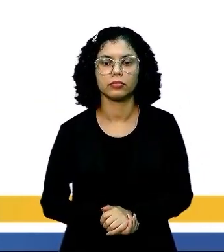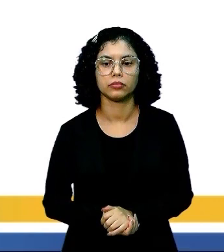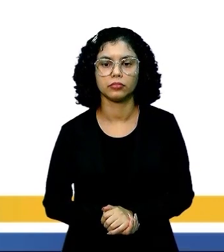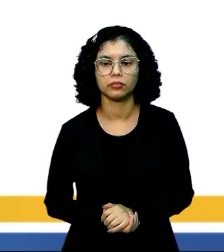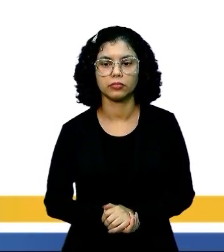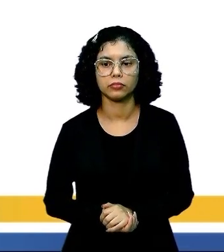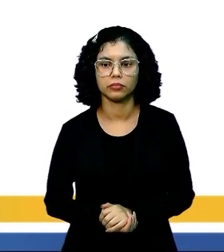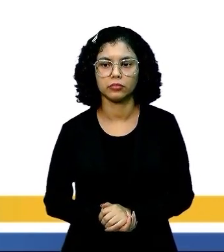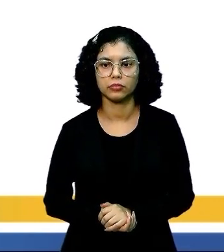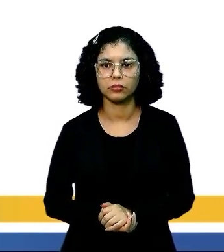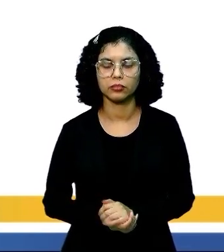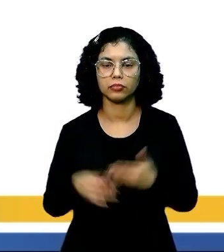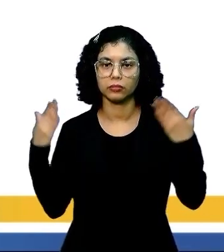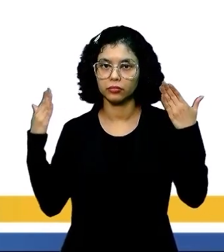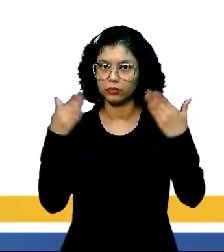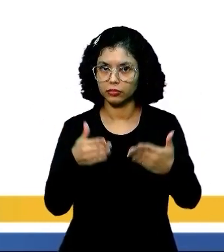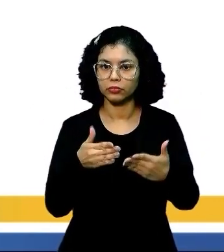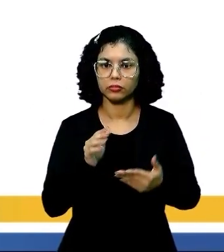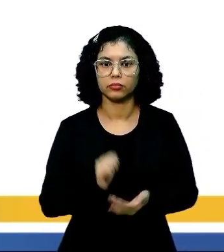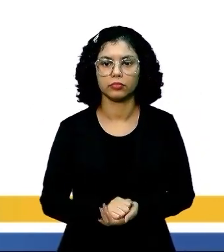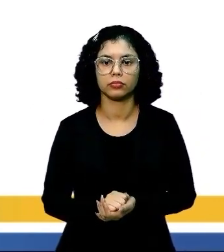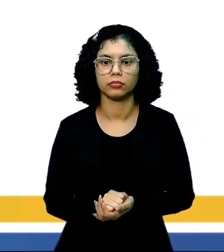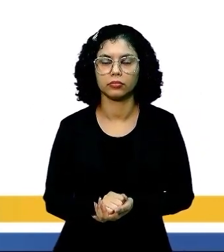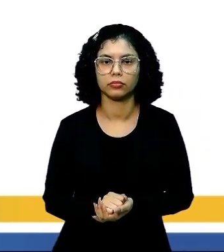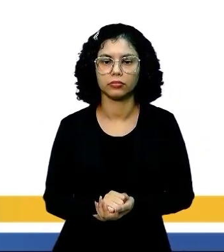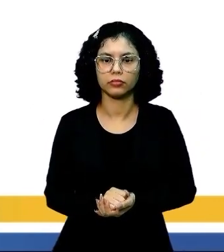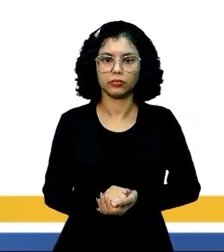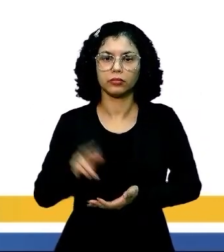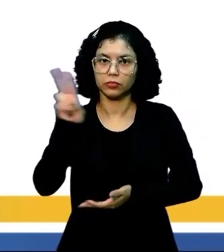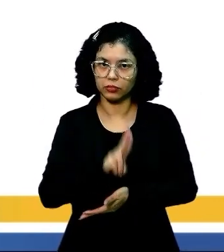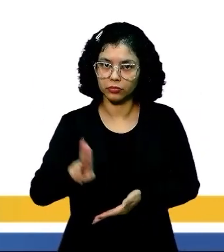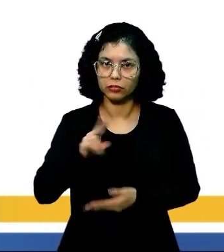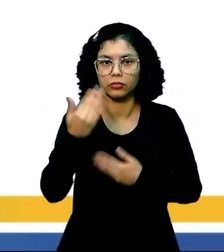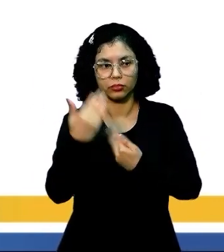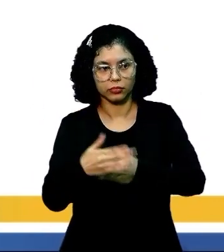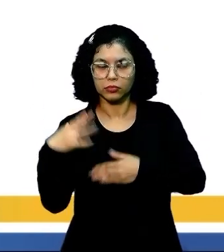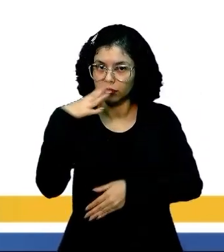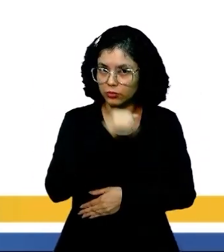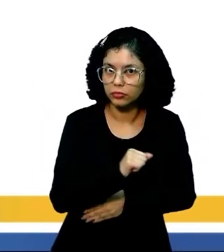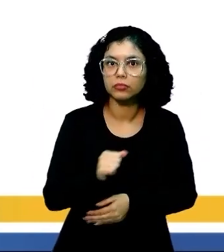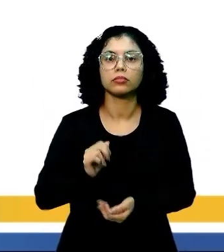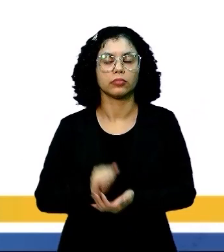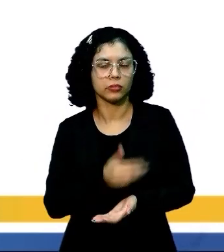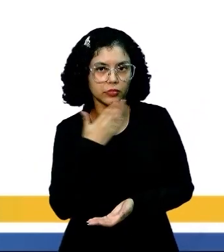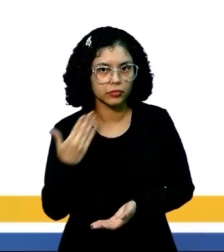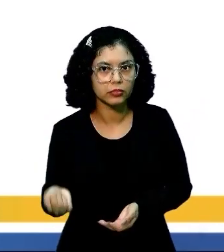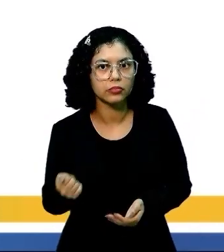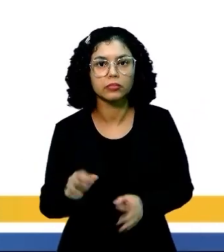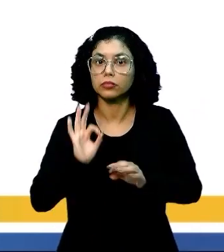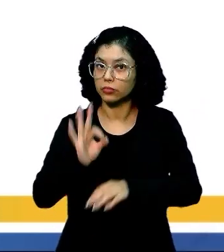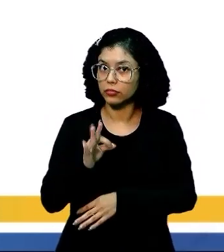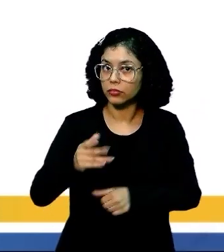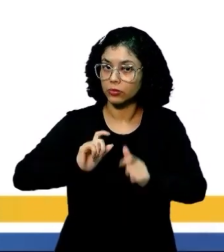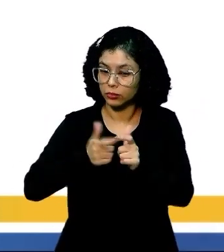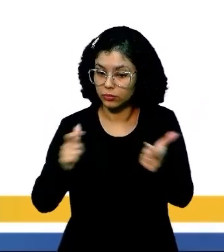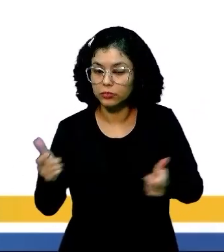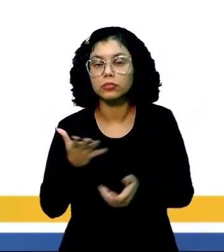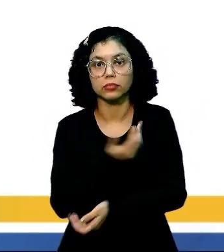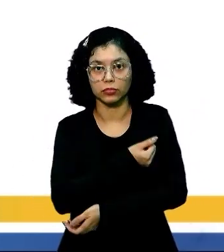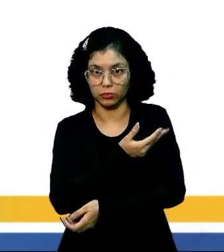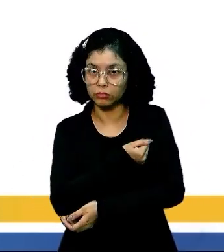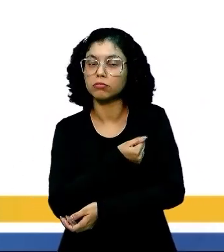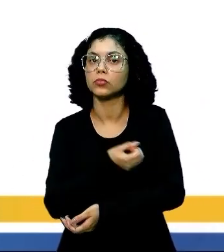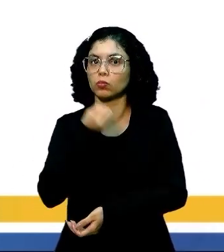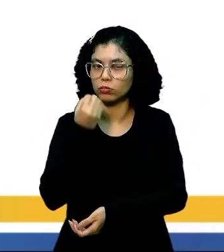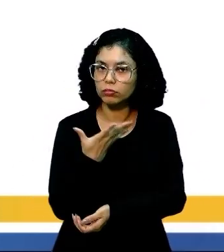você estabelece um objetivo de otimizar a sua prova, ser mais rápido, dinâmico e acertar o maior número de questões